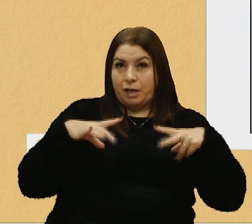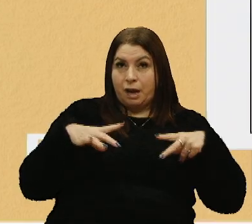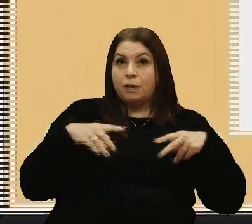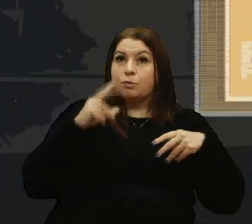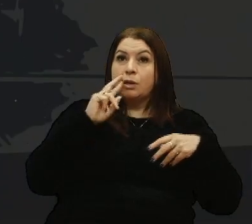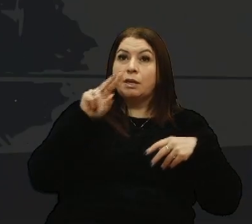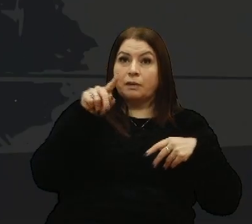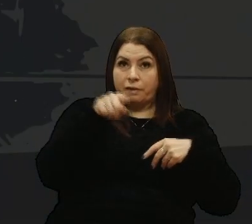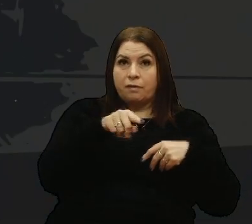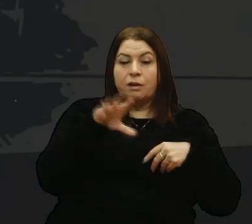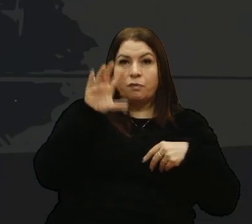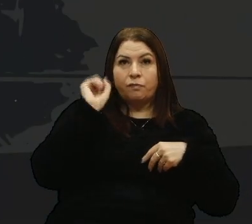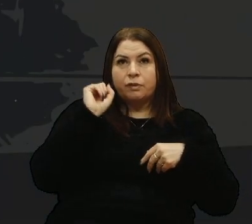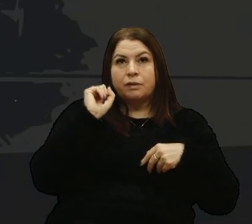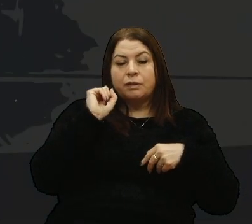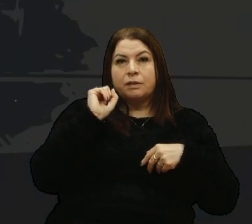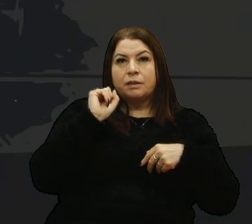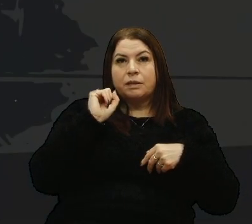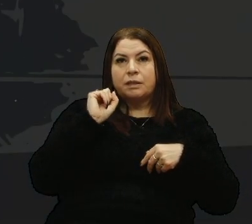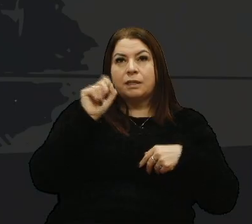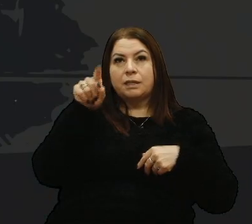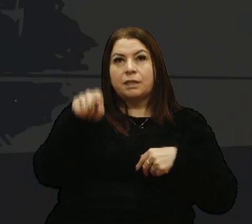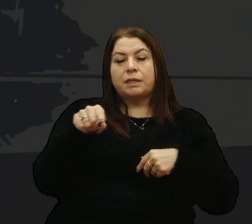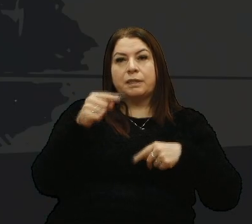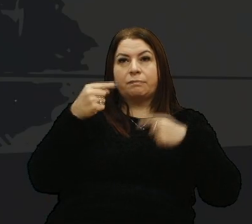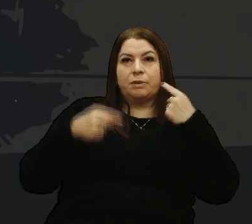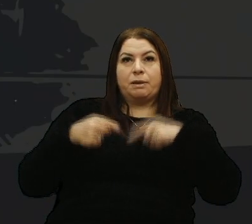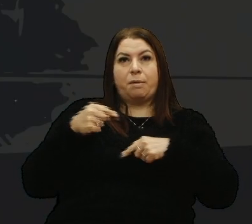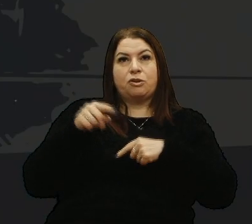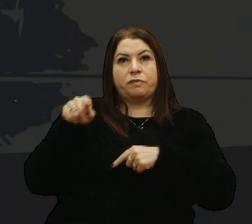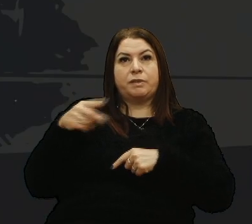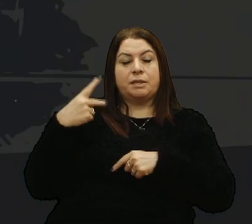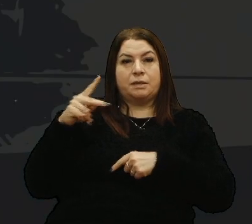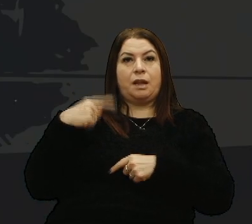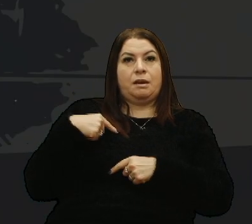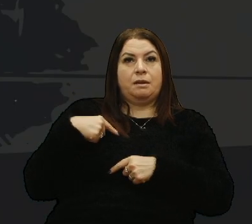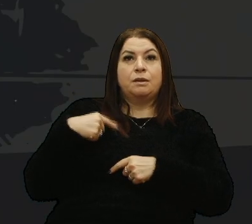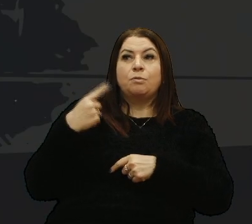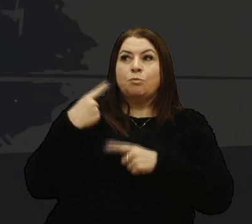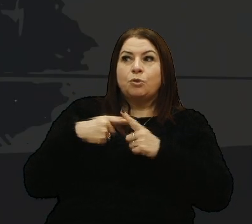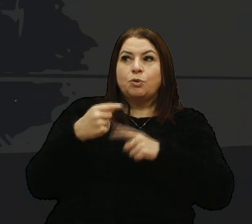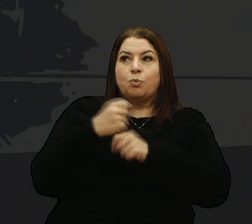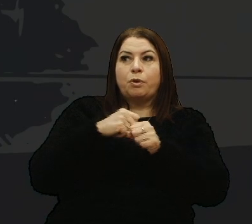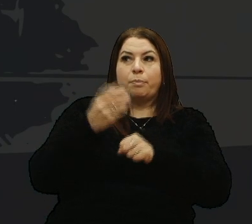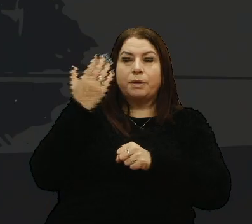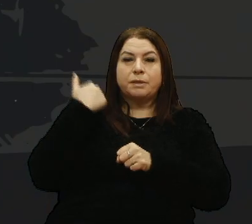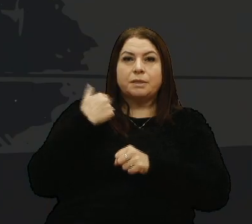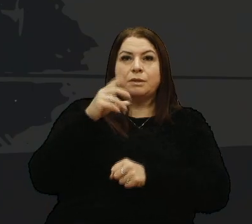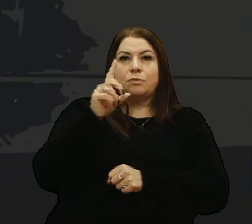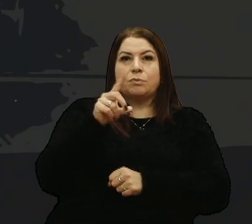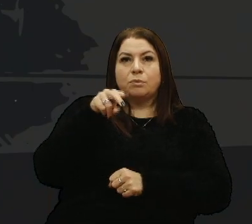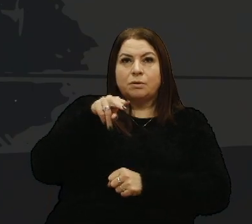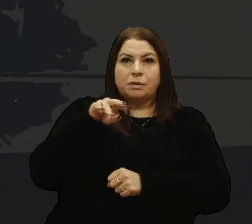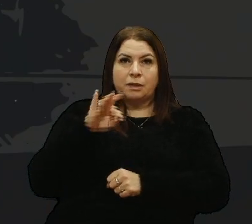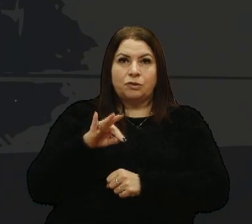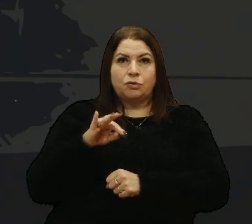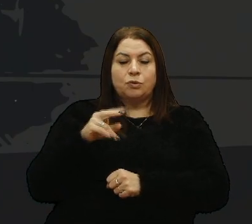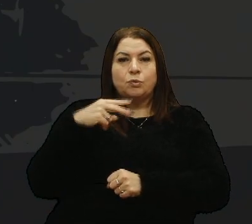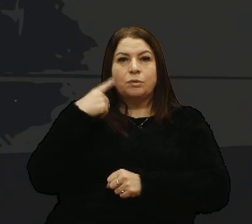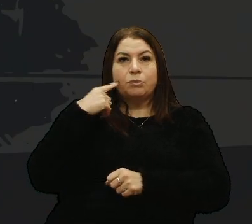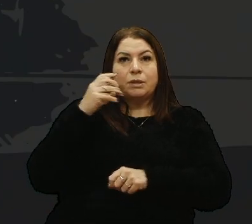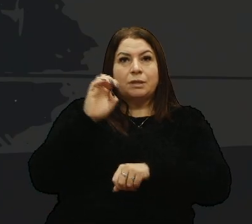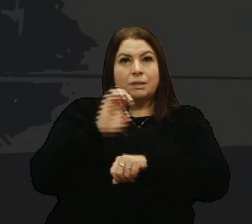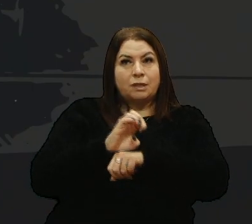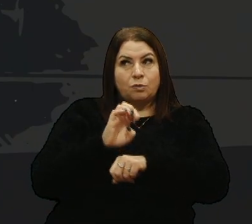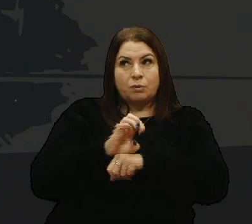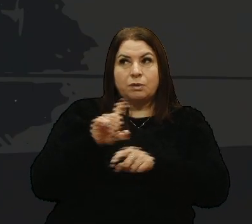lá ouviu, que ele vai puxar para ele esse debate. Porque nós fomos o ano passado do DENIT, inclusive com deputados estaduais,